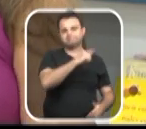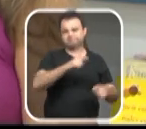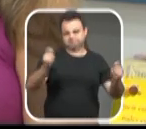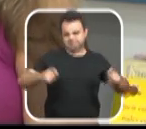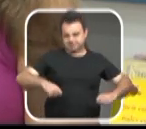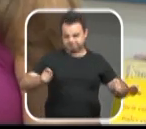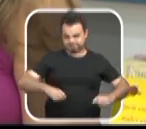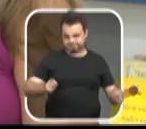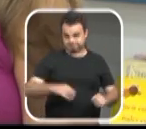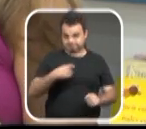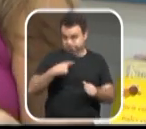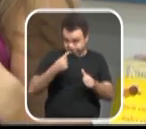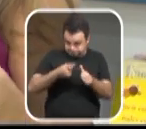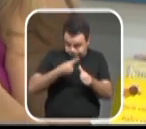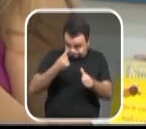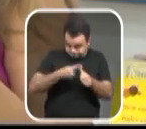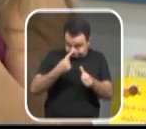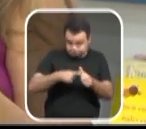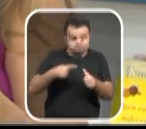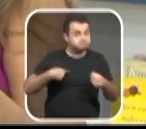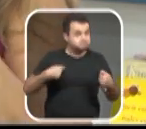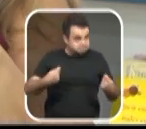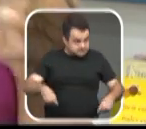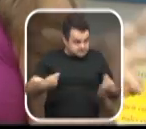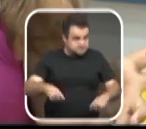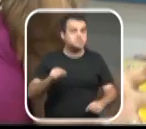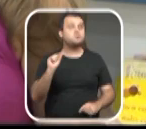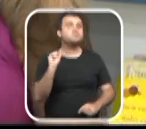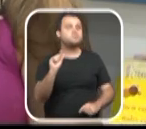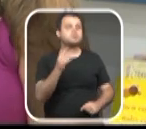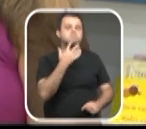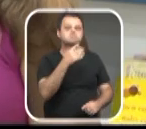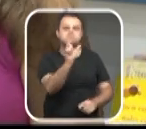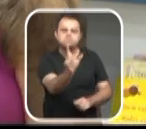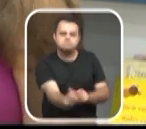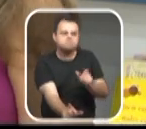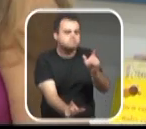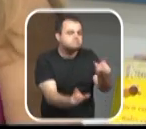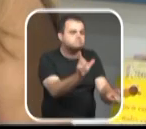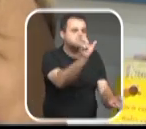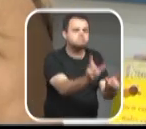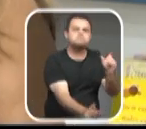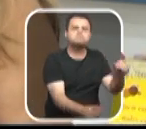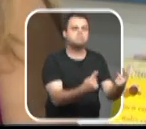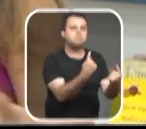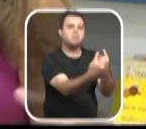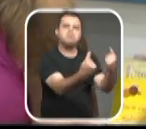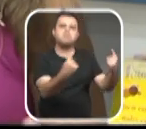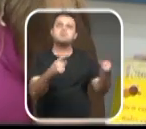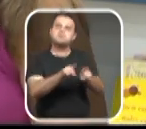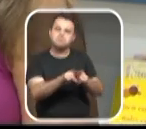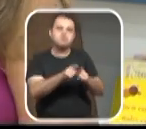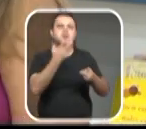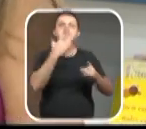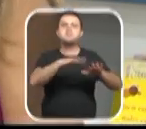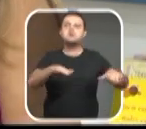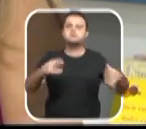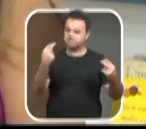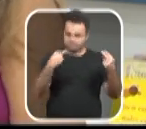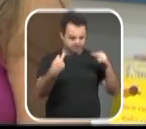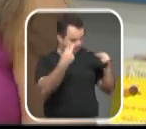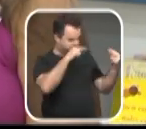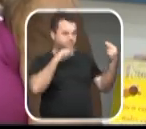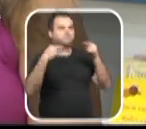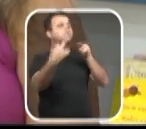primeiro a gente tem isso, a gente tem cada ser único e as crianças conseguem entender e compreender que cada um tem a sua